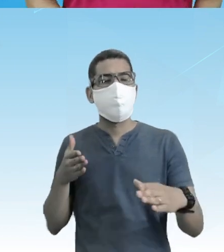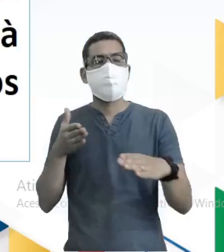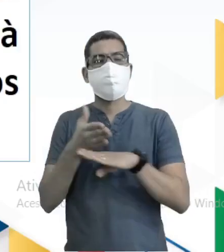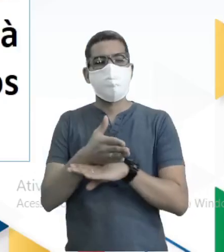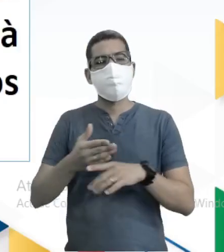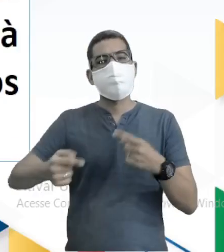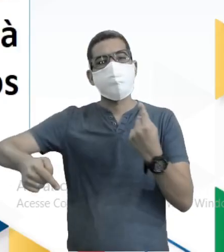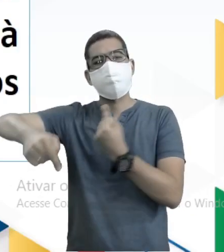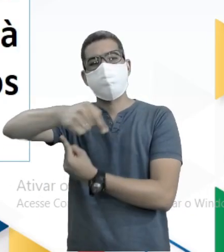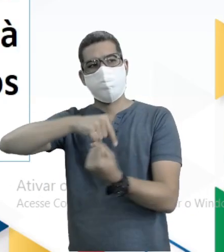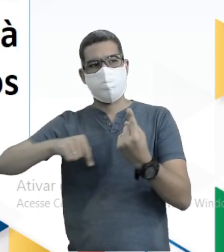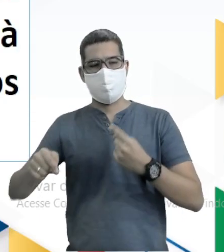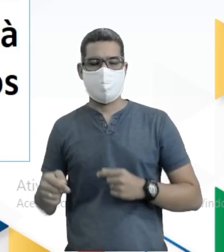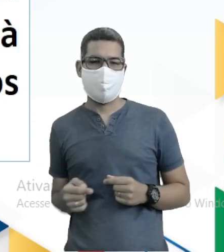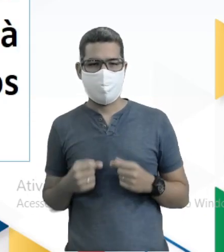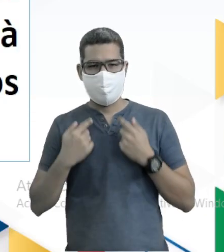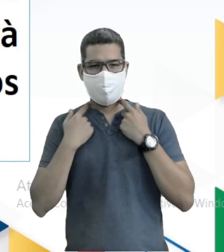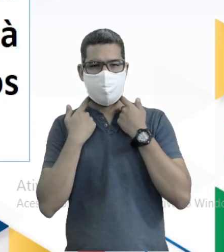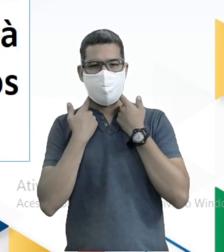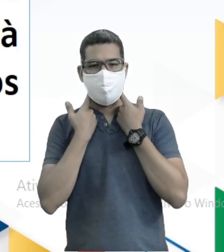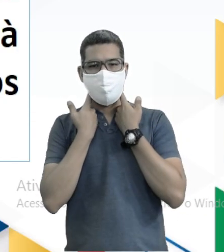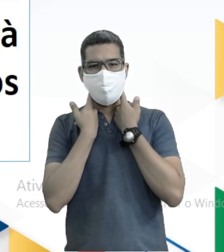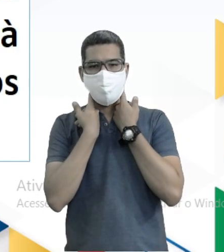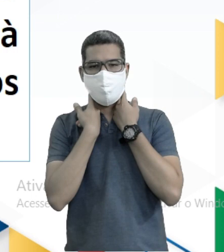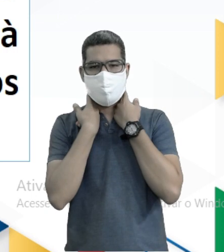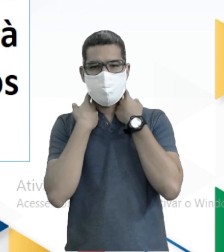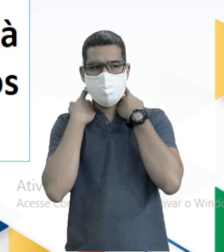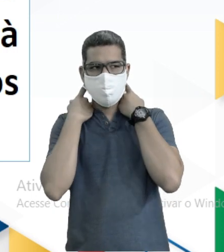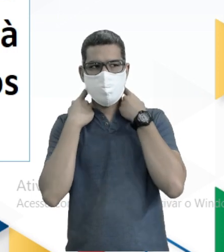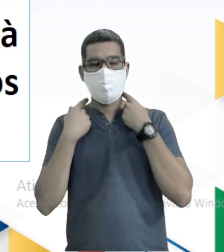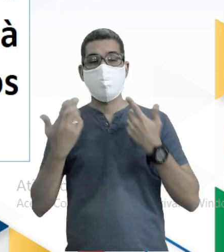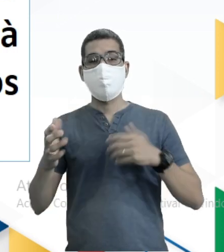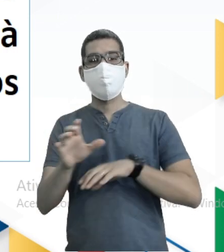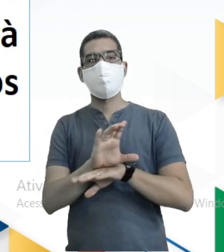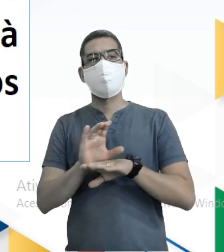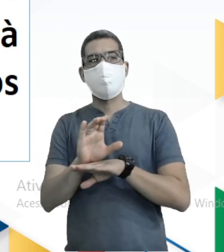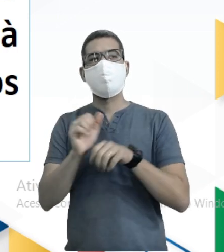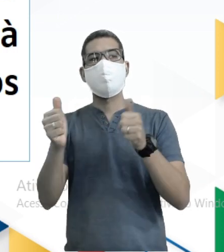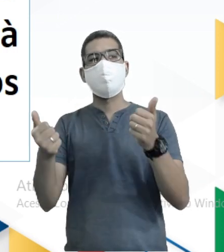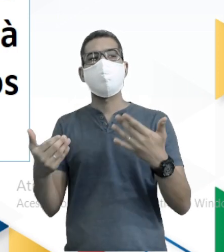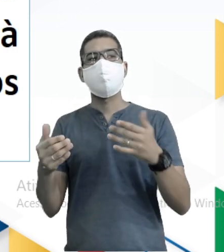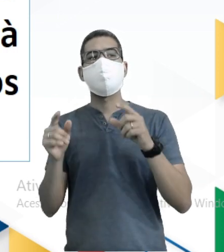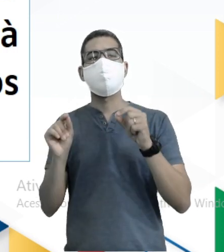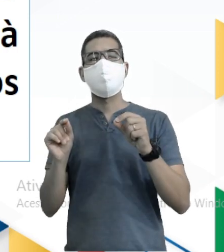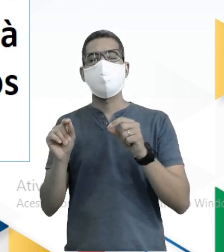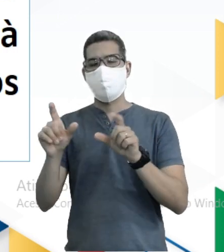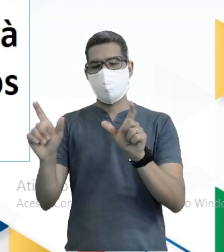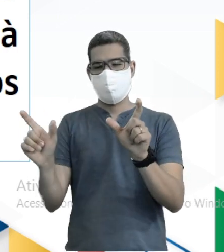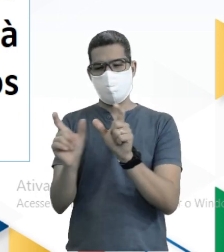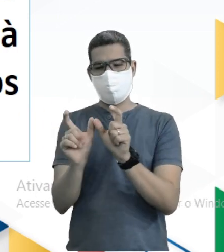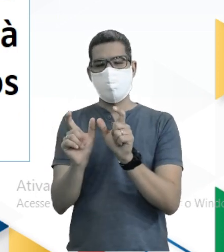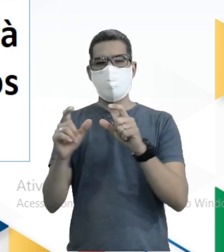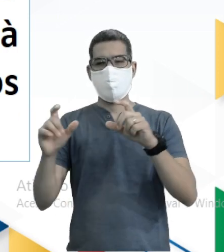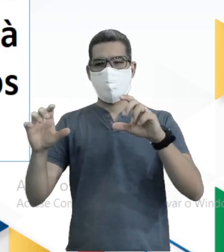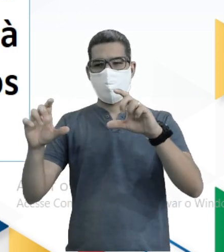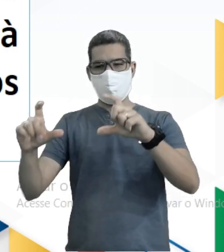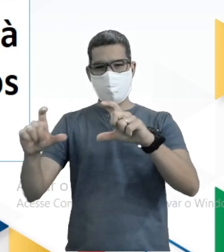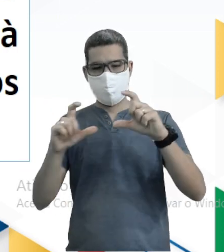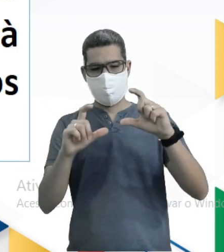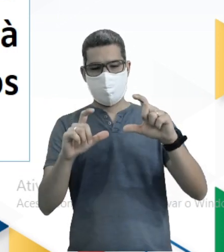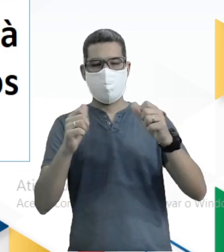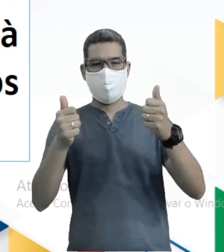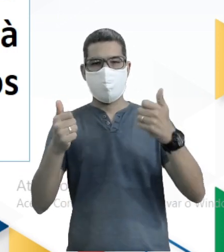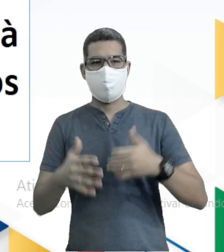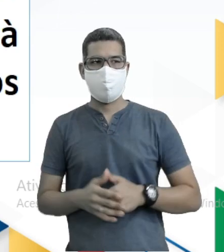para vocês, mais uma vez, um trecho da Constituição. Todos são iguais perante a lei,